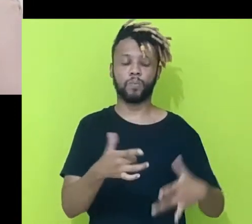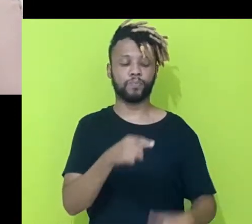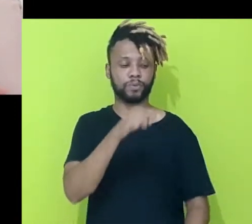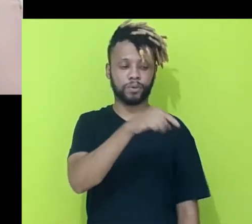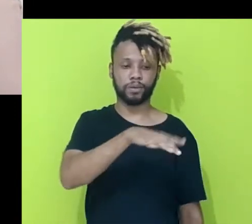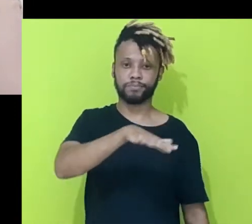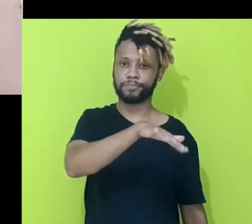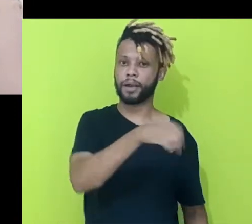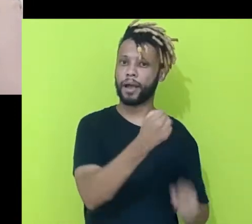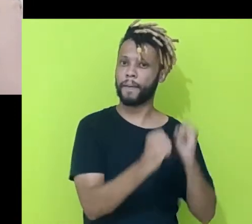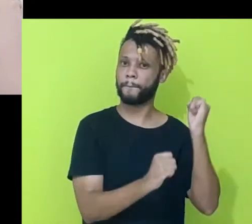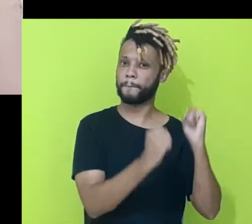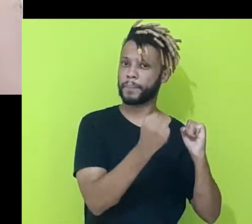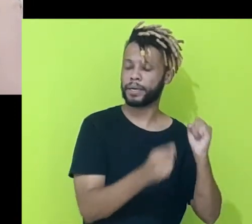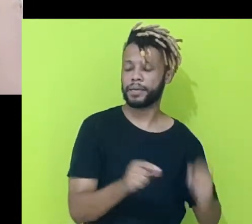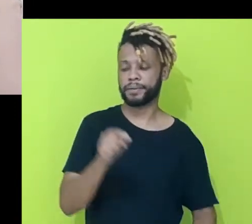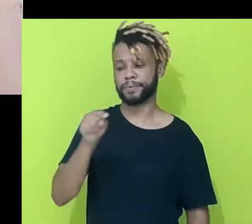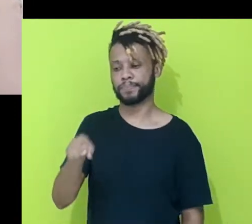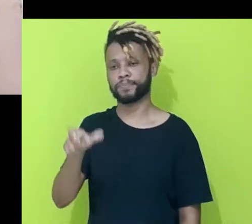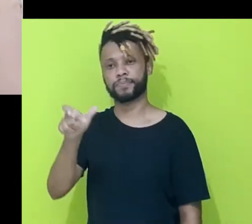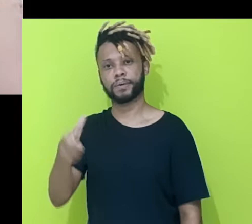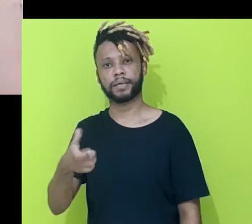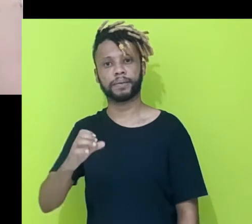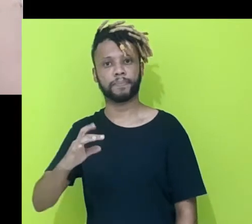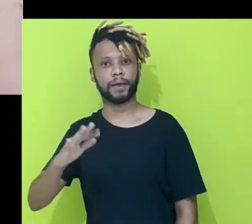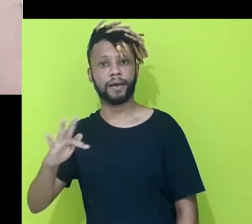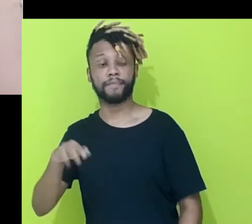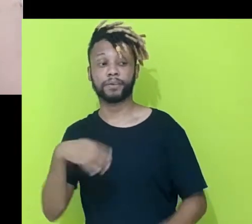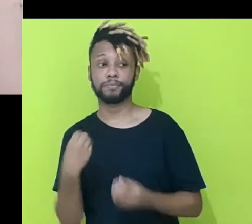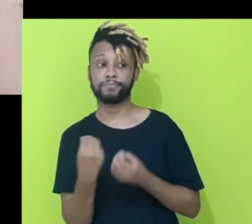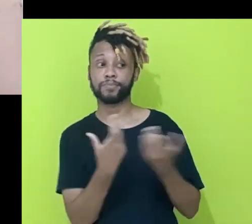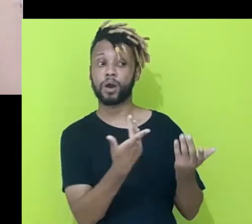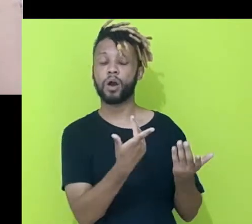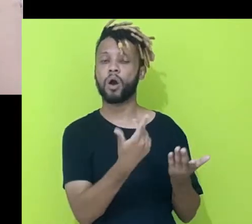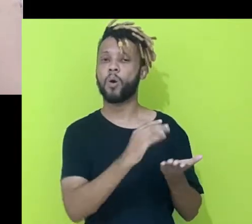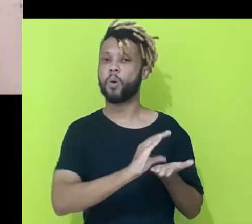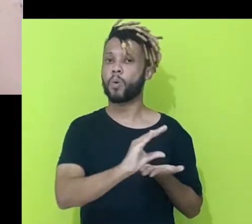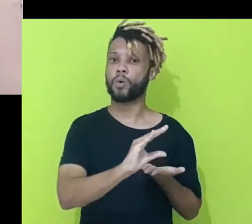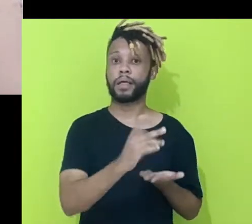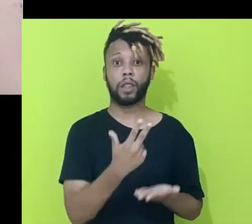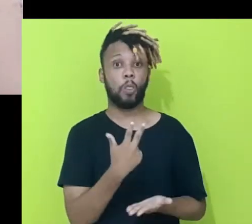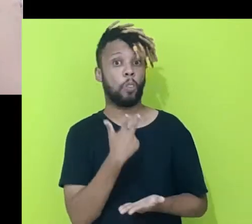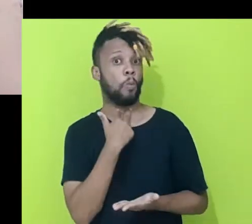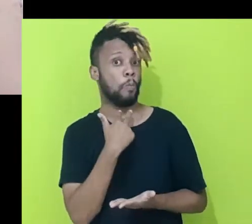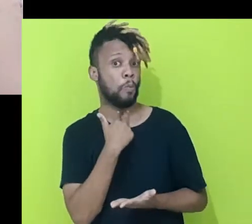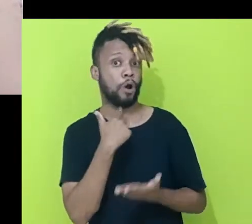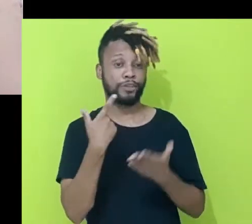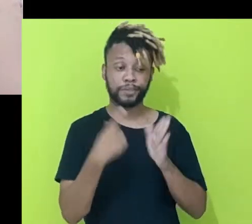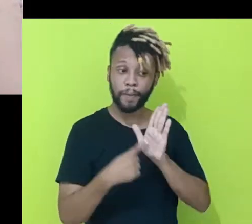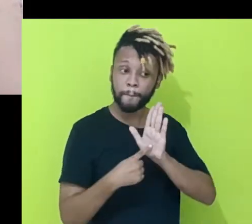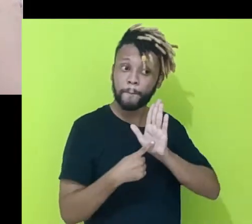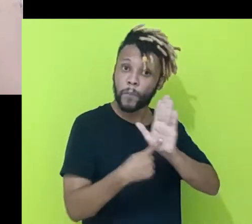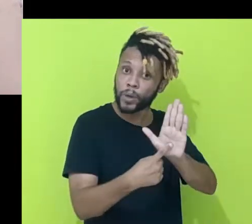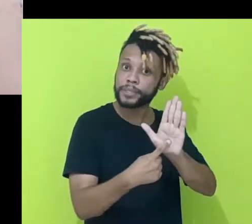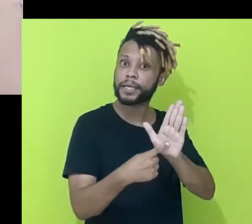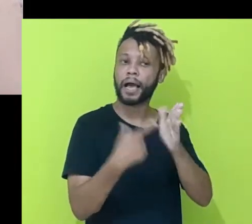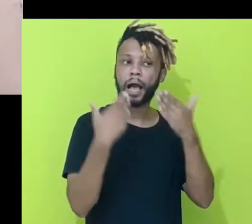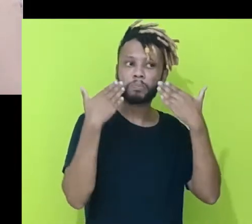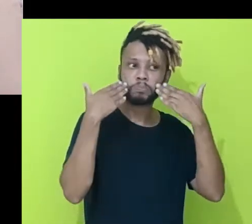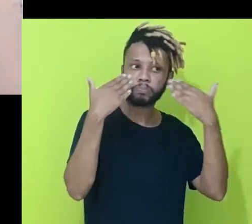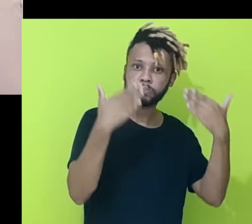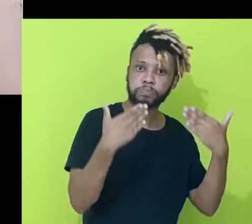doação, a pessoa jurídica ou a pessoa física que disponibiliza os recursos, elas não podem